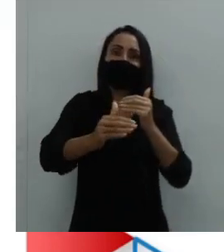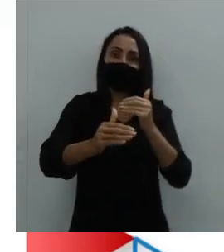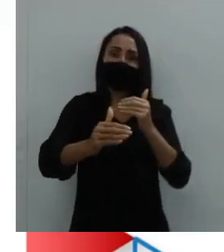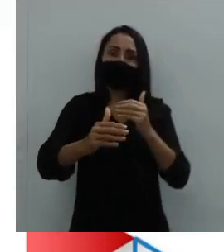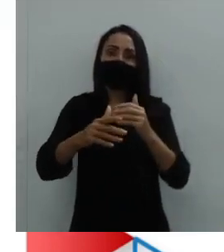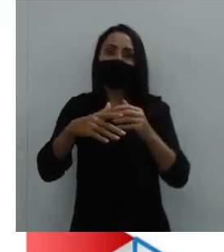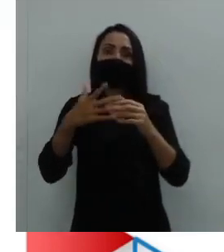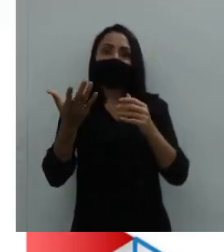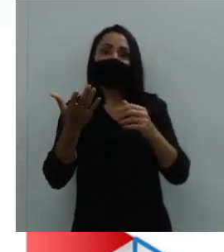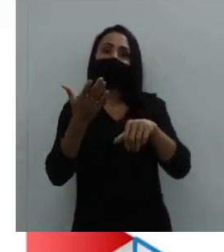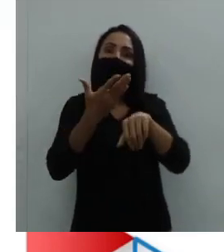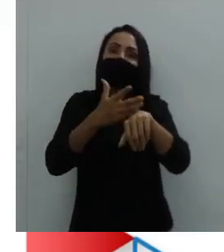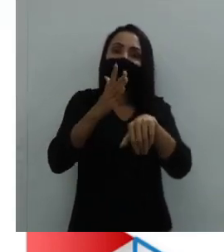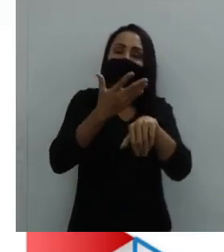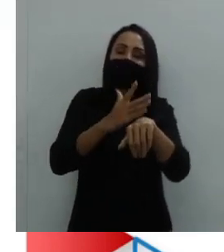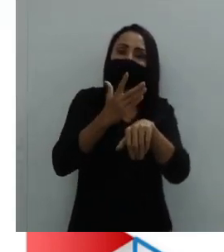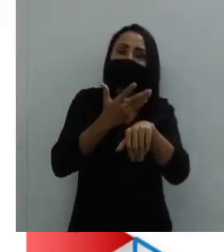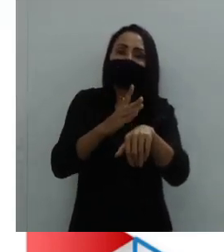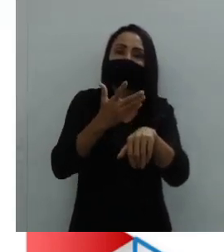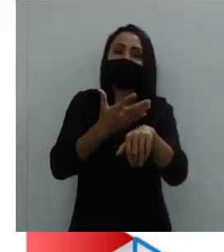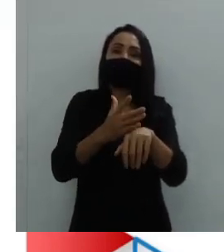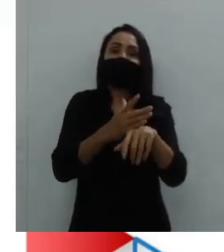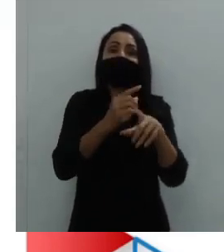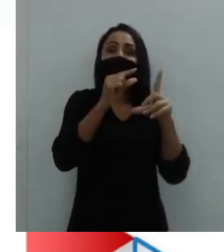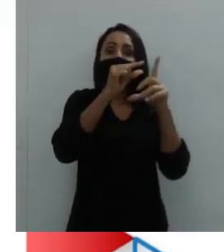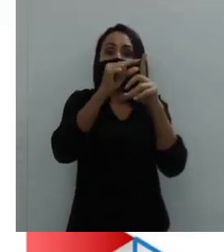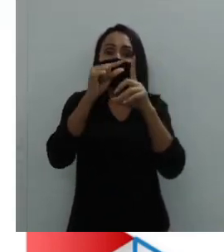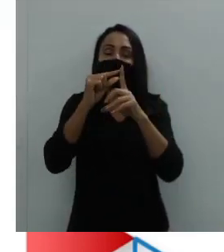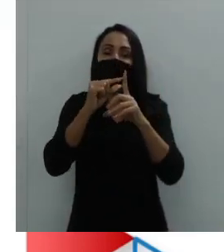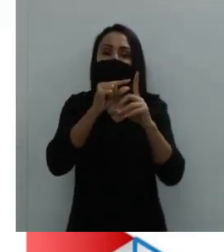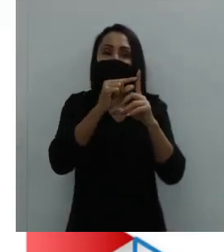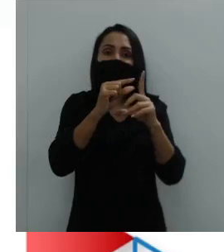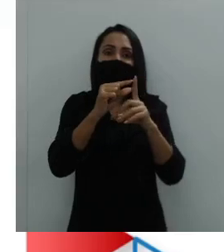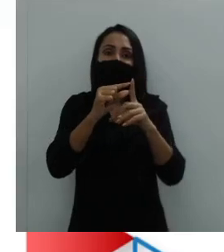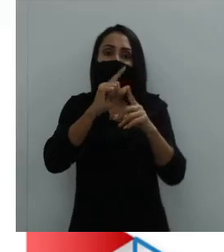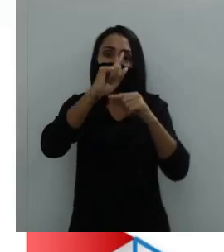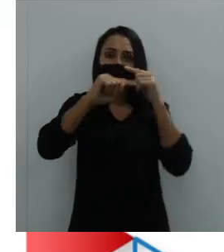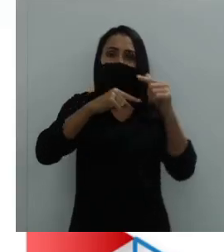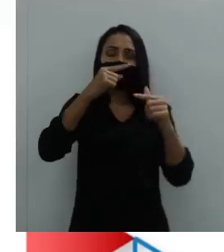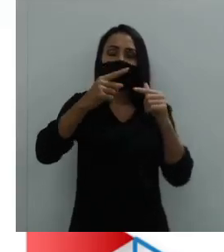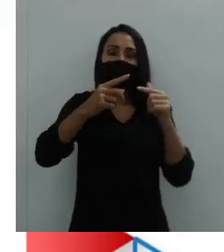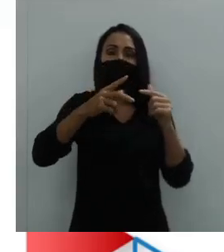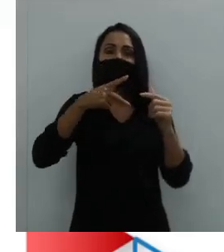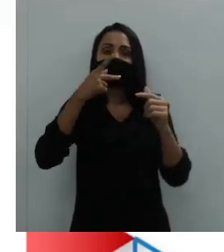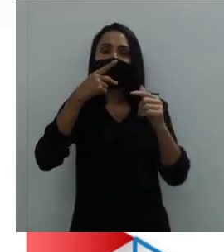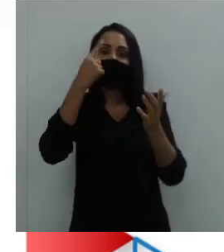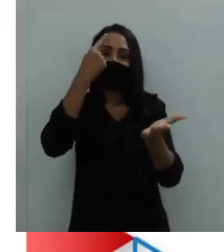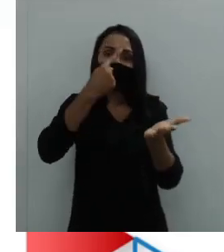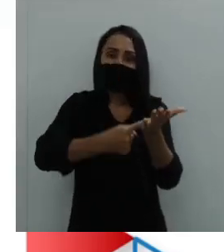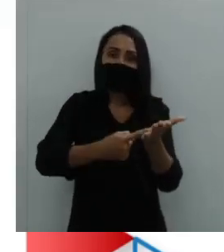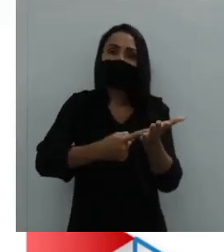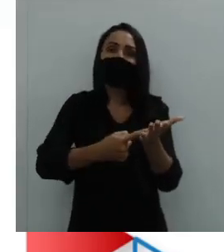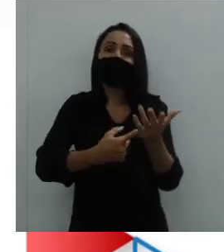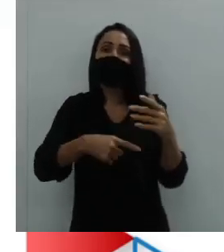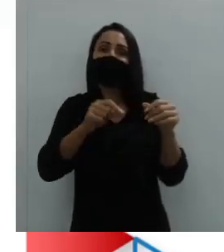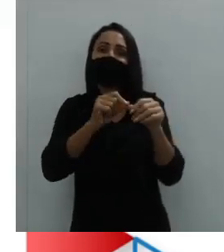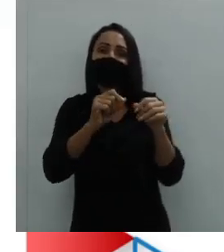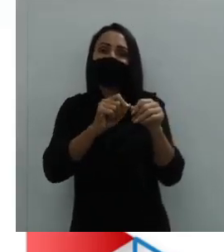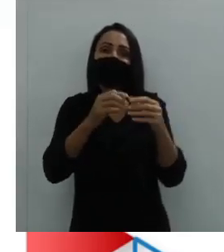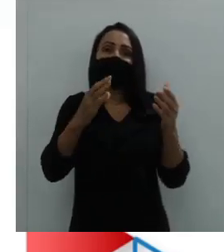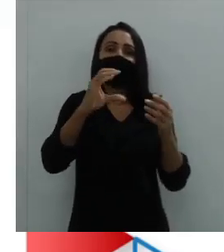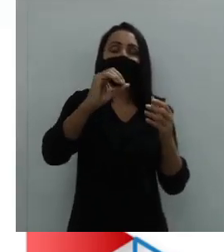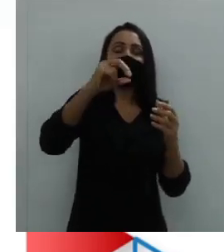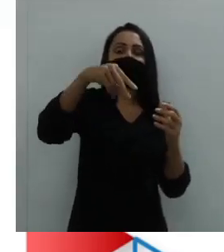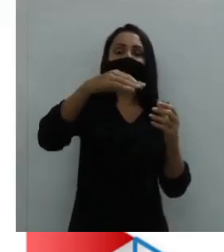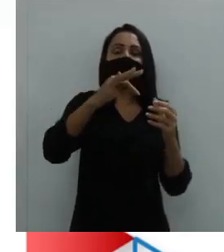pôr em prática as suas palavras e em seguida fala de acordo com as suas ações.